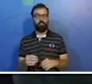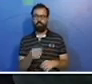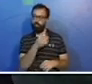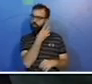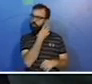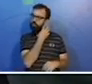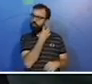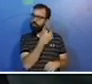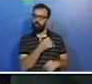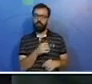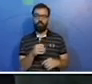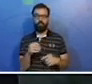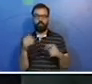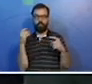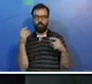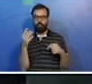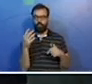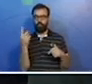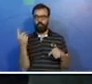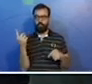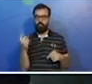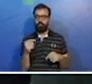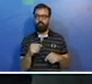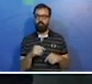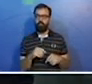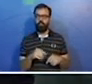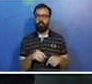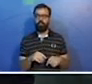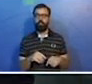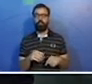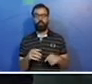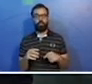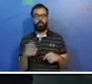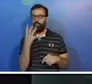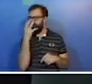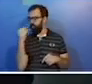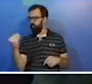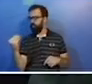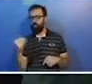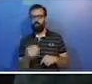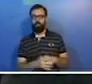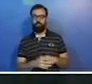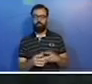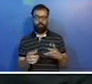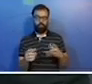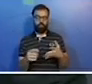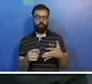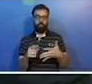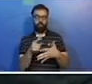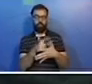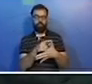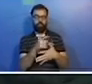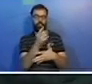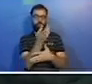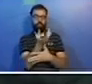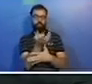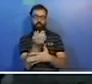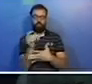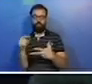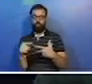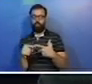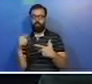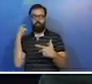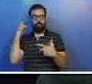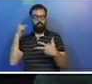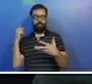Aí a ovelha se alimenta da planta. E quem que se alimentava da ovelha? Coiote. Então, olha lá. Planta,